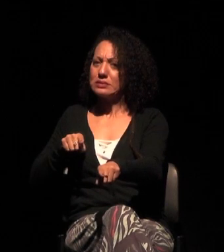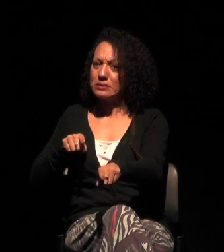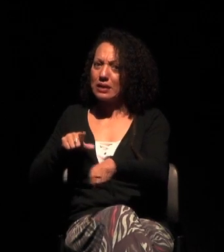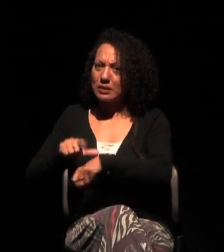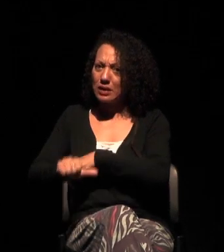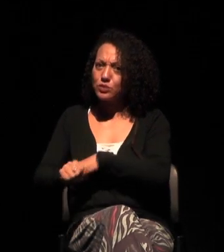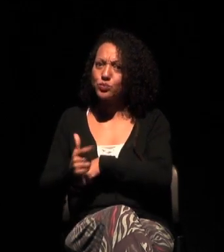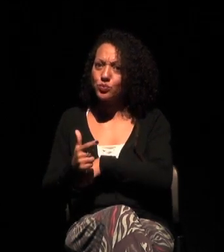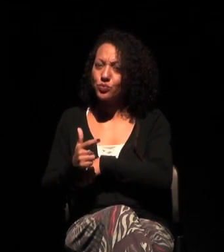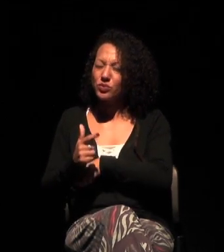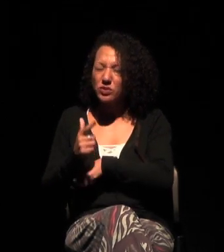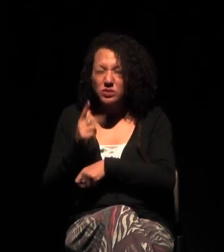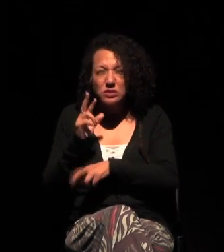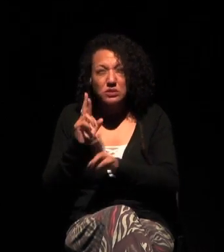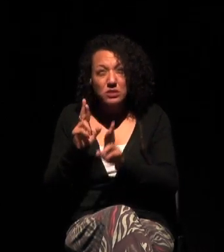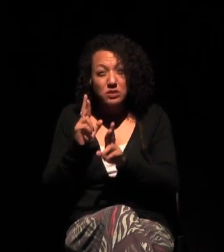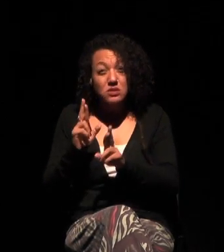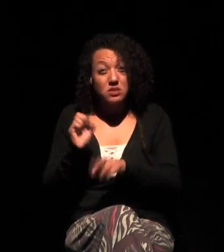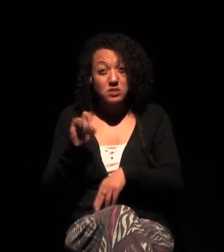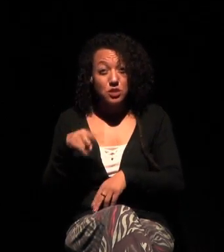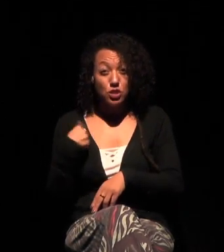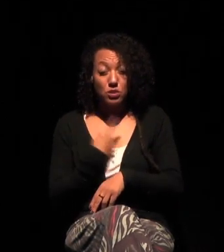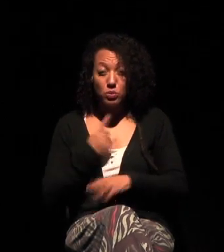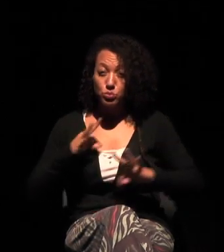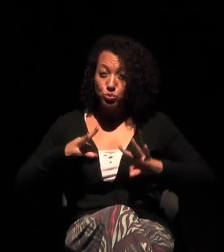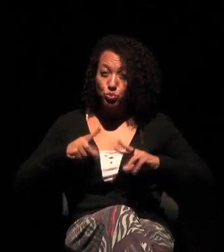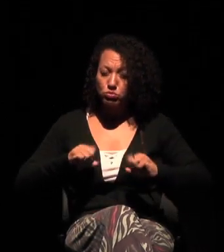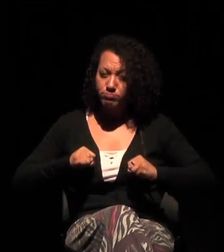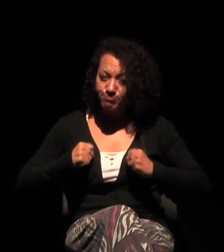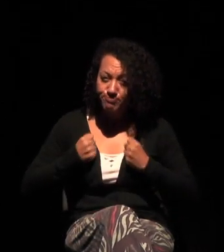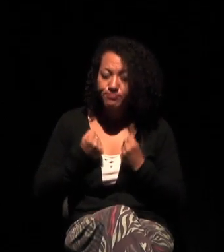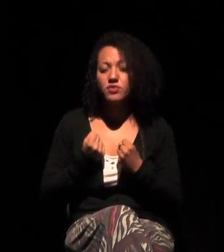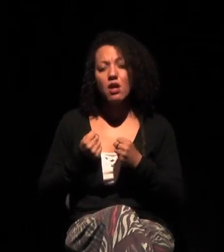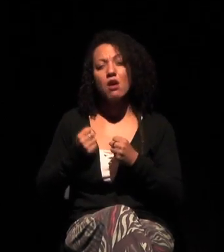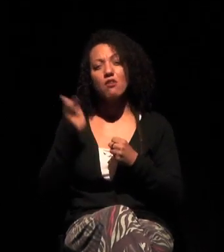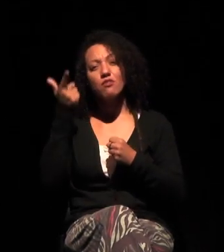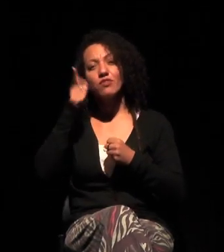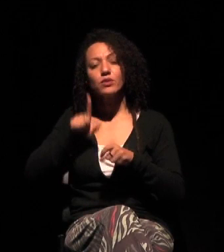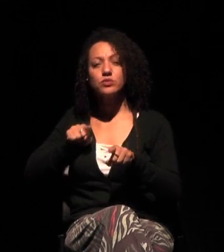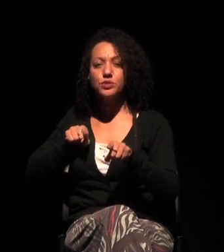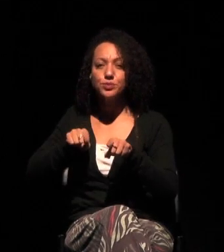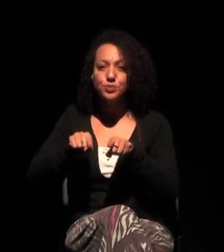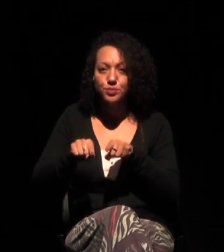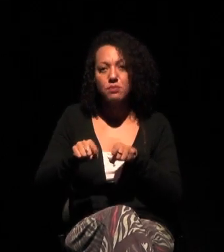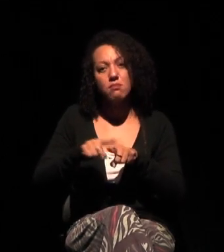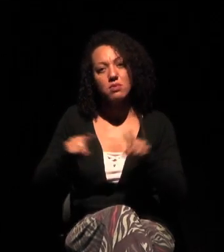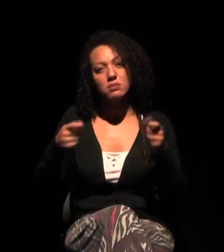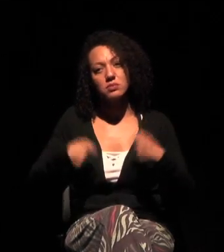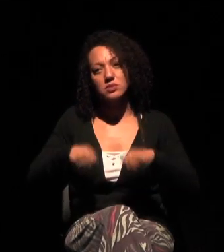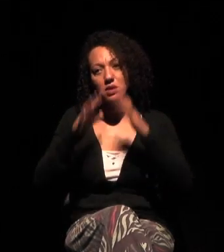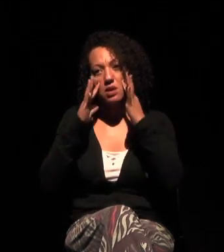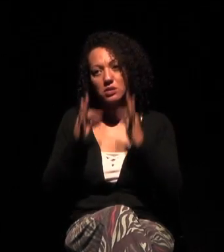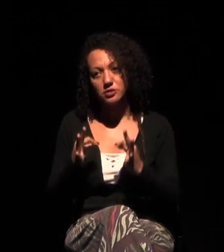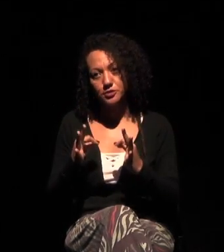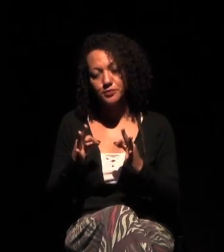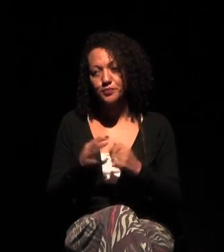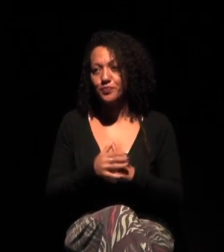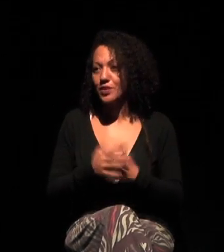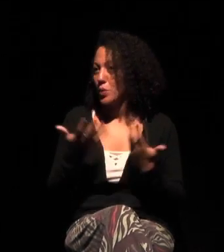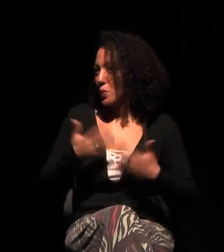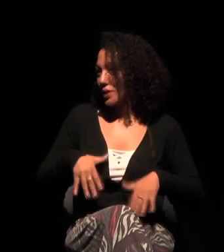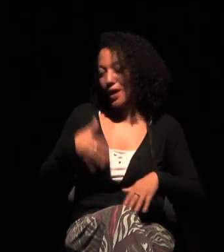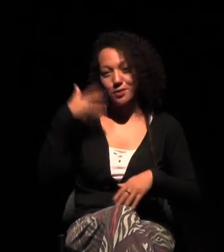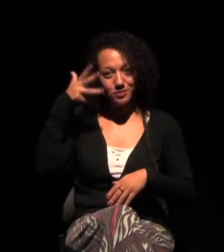espaço ou tempo se nós todos fomos um pouco mais atentos a isso né não quero transformar isso num